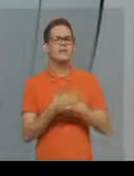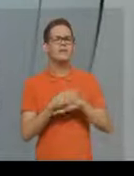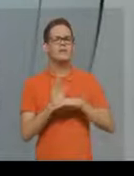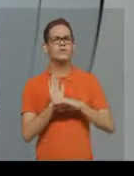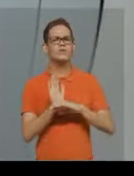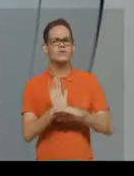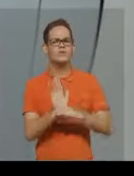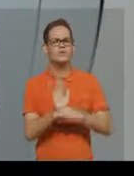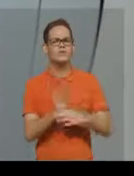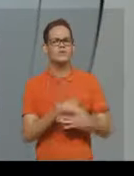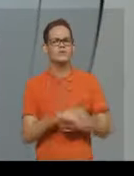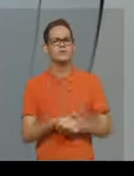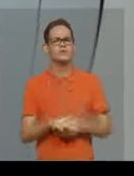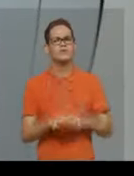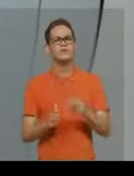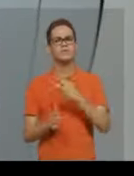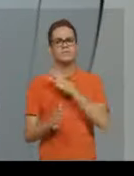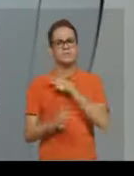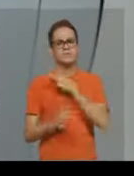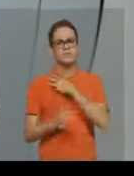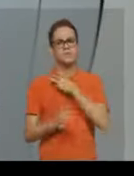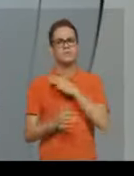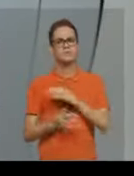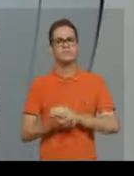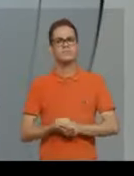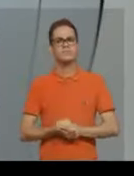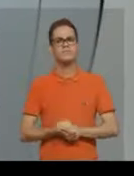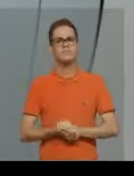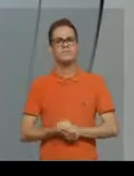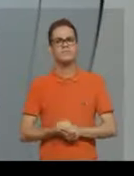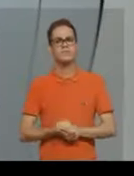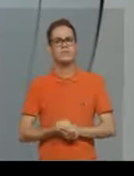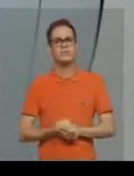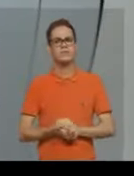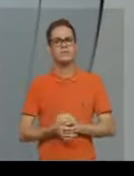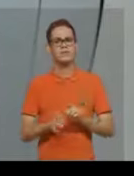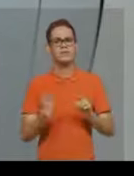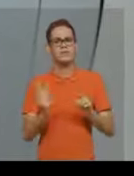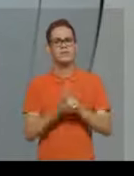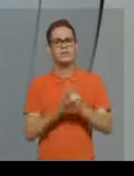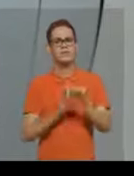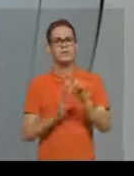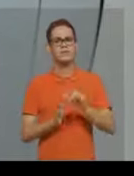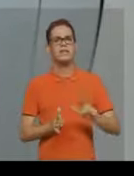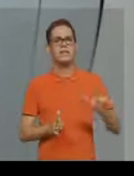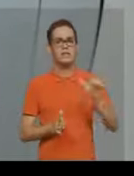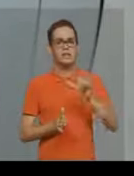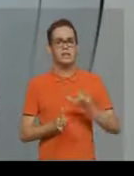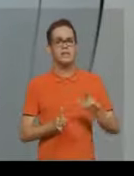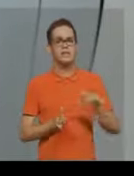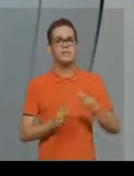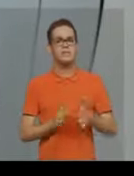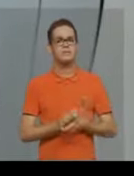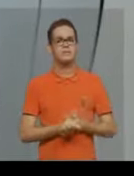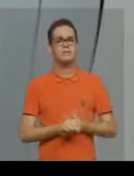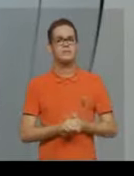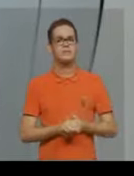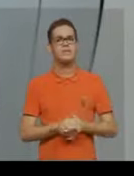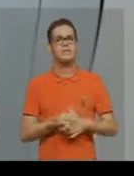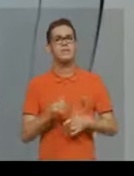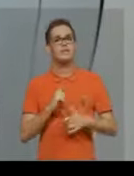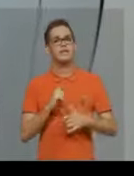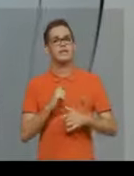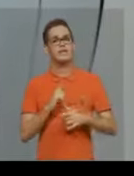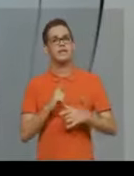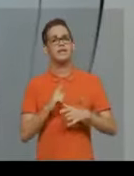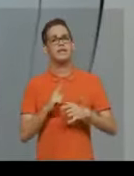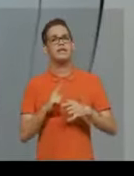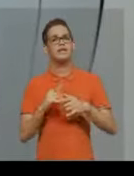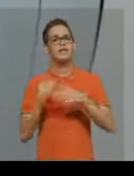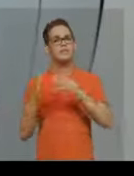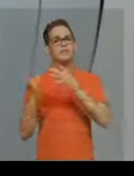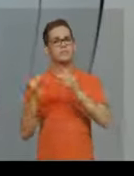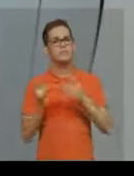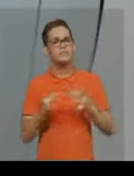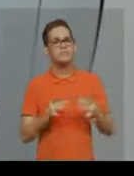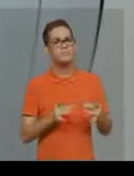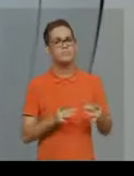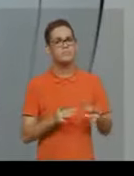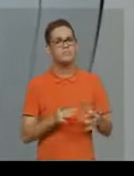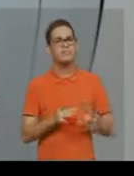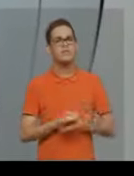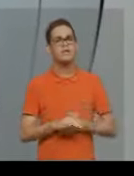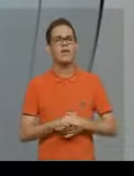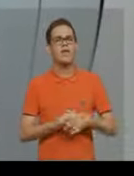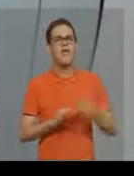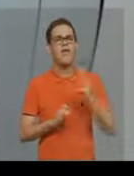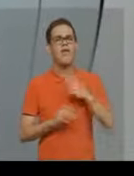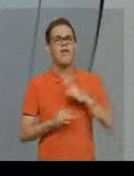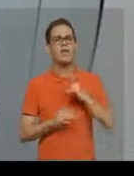Uma pergunta do 3º ano. Do 3º ano é uma pergunta da literatura, né? E teve aquelas questões de Malala Story,